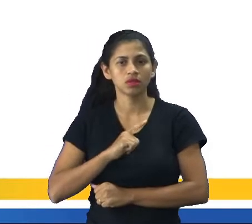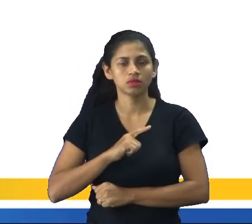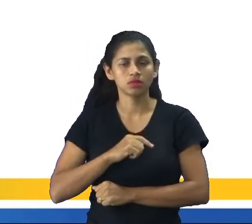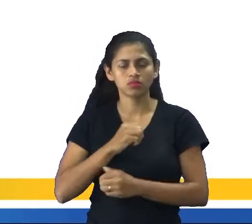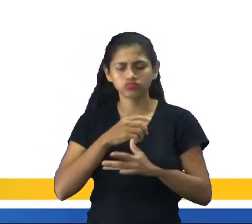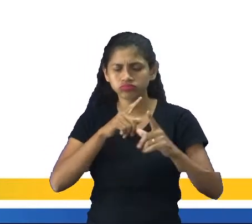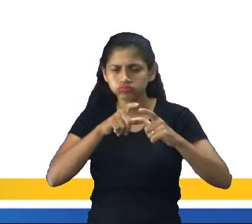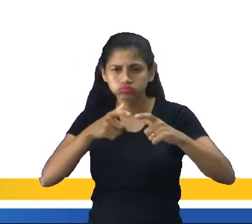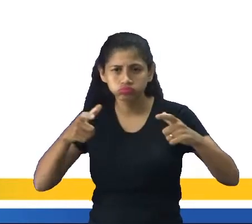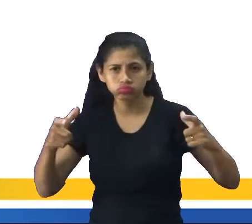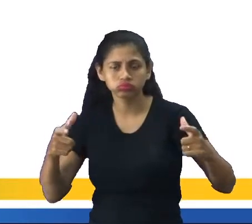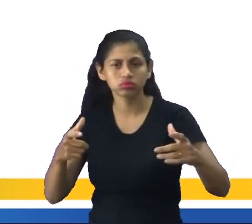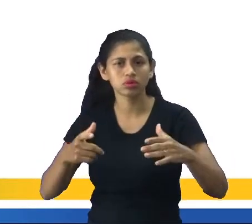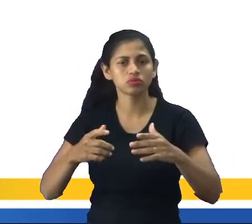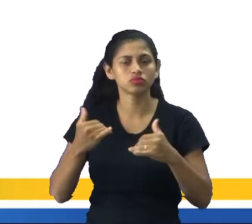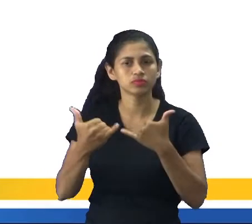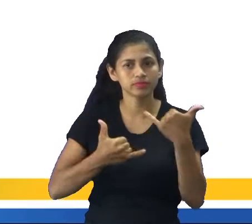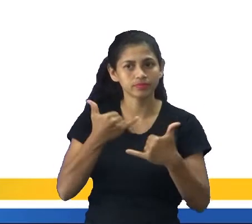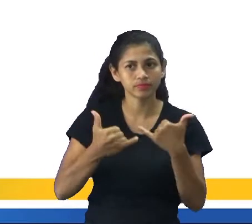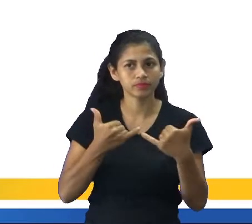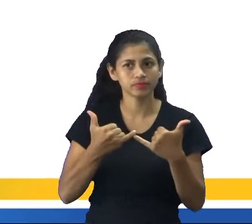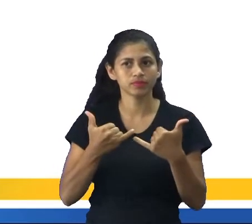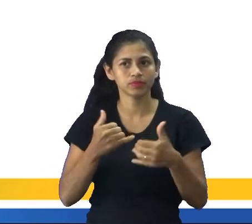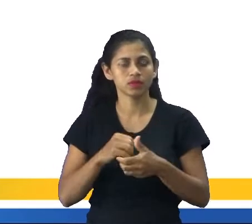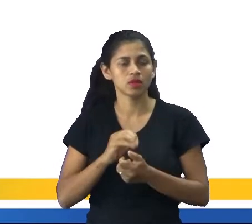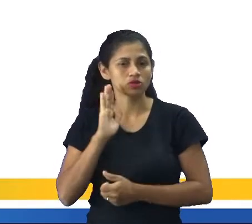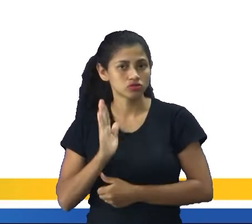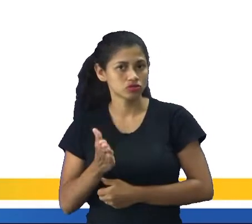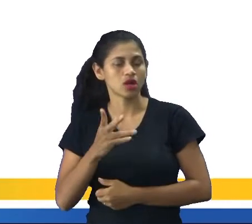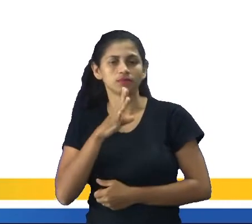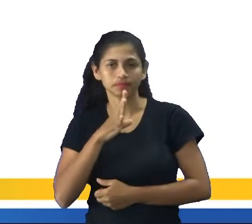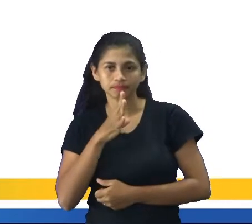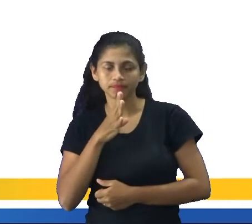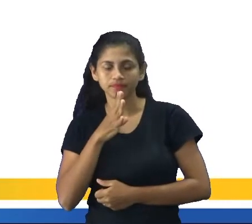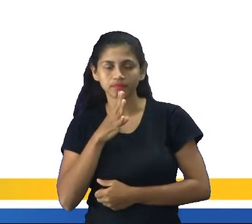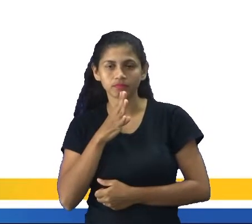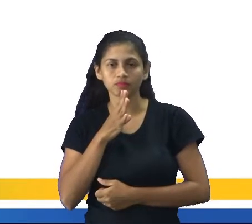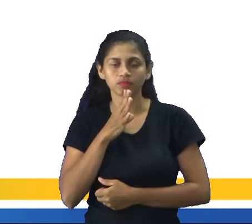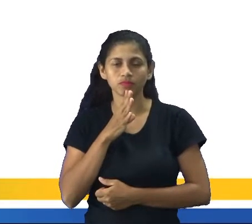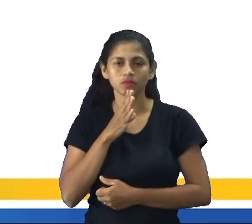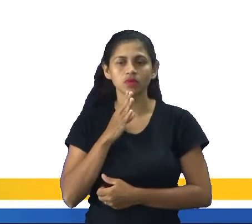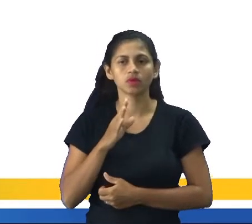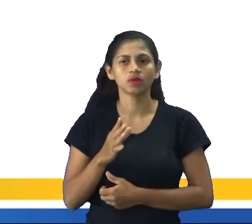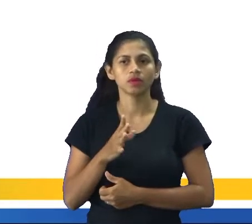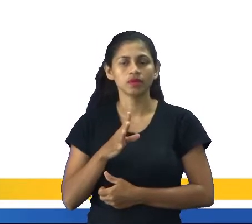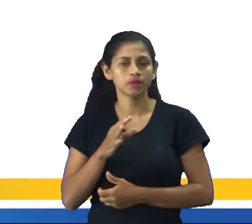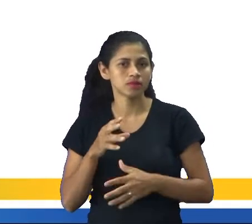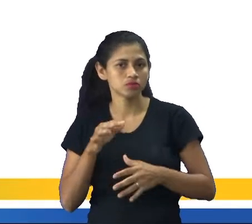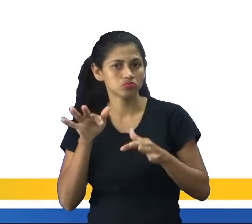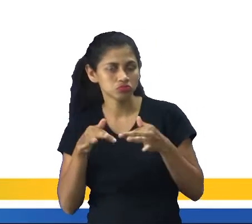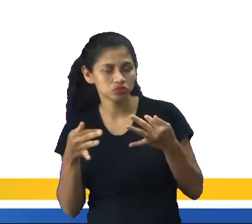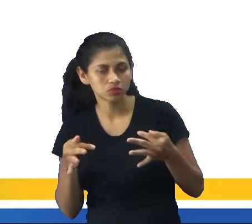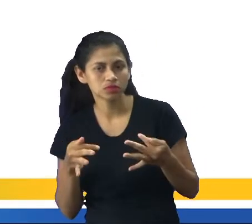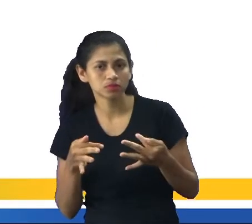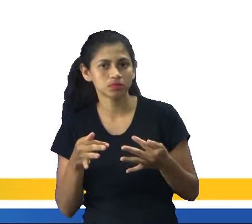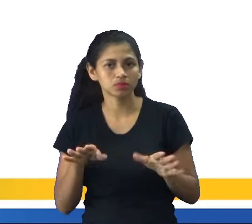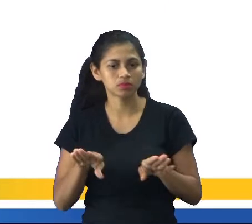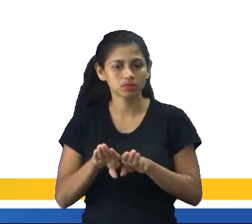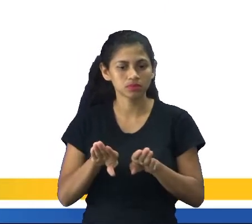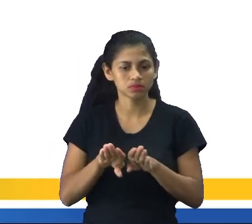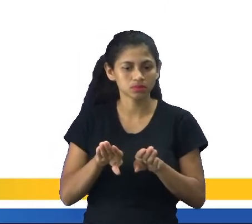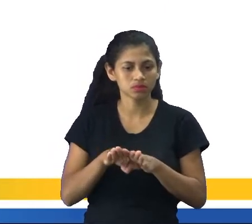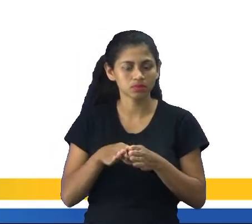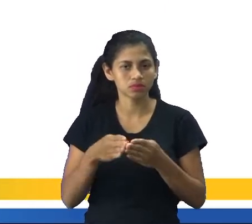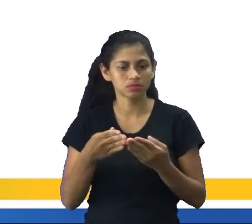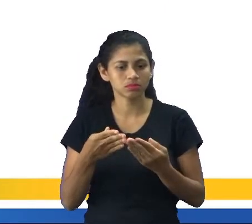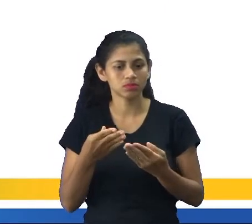são bastante conhecidos por vários povos indígenas e outros também são comuns entre os não índios, como a peteca e a perna de